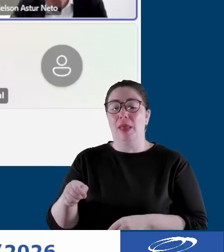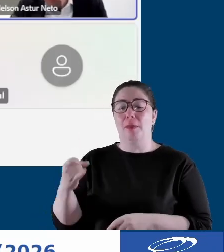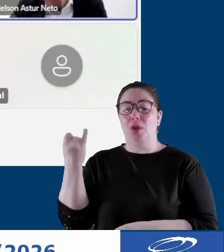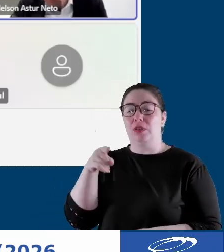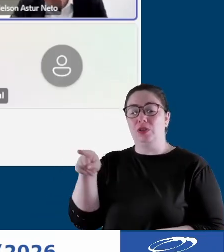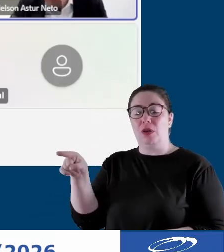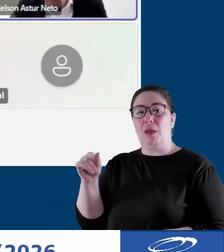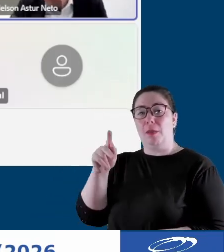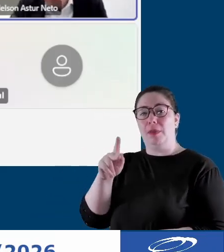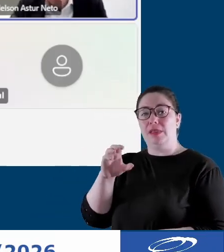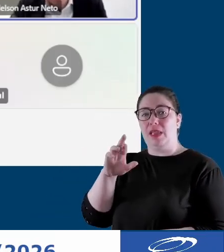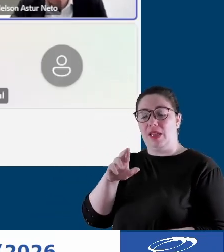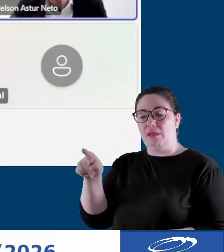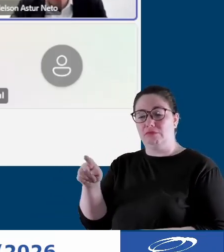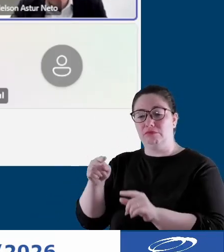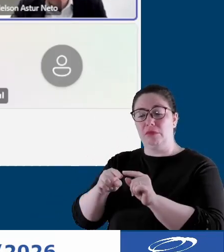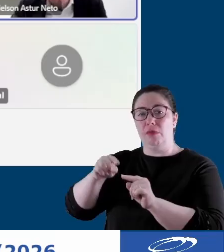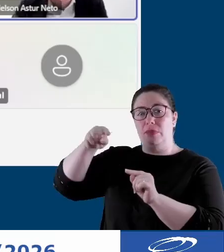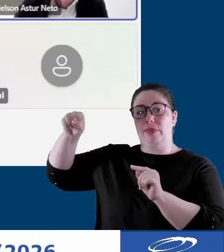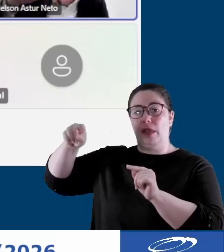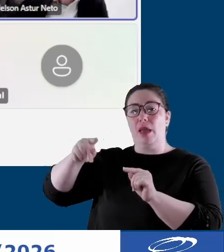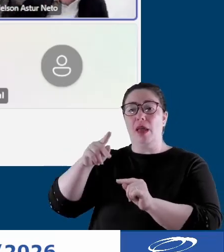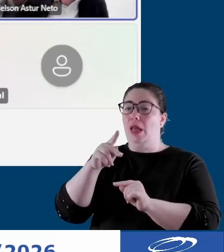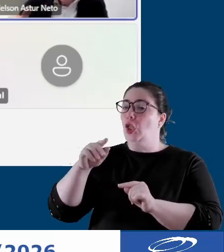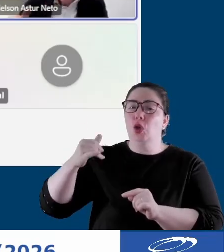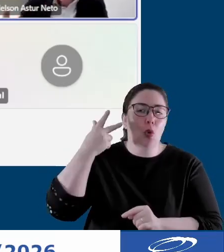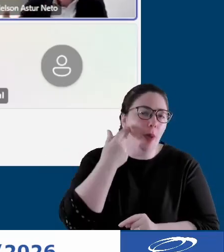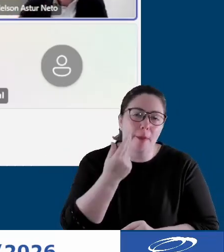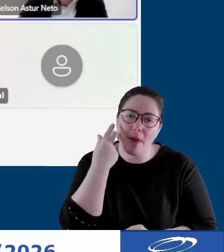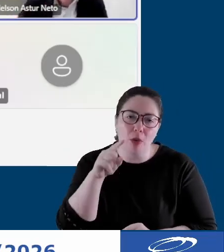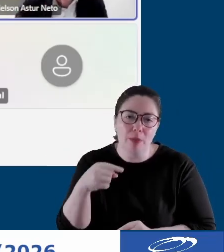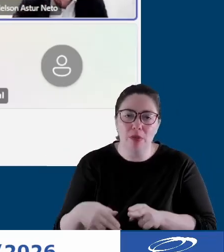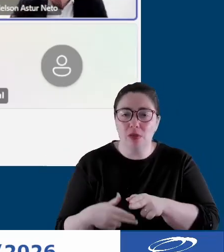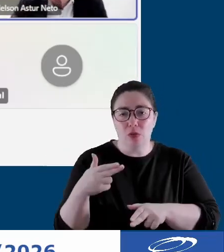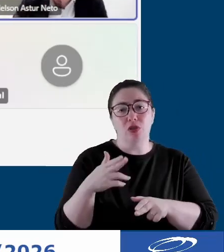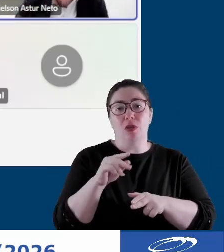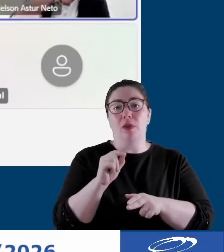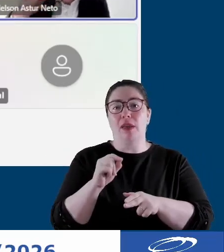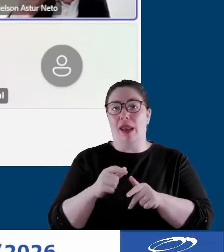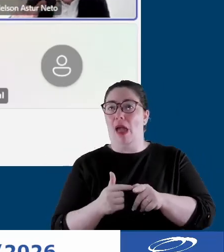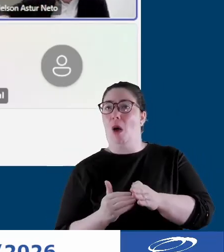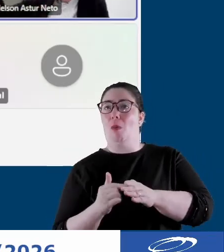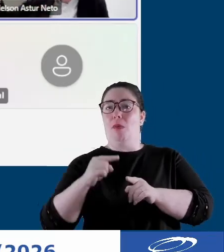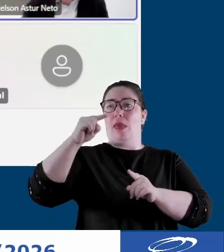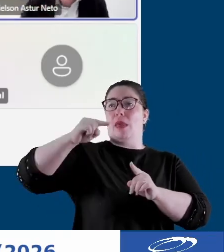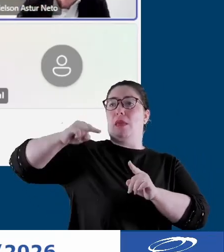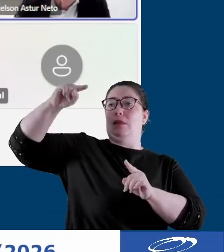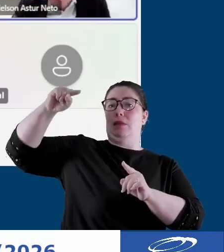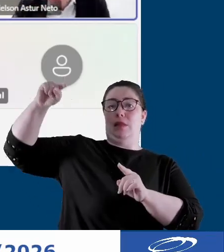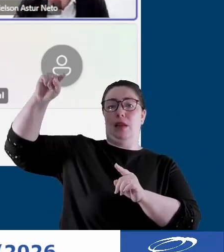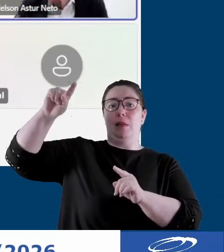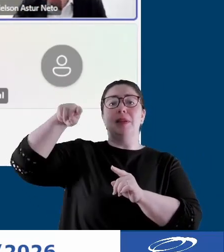ele vai aumentar naturalmente depois de uma cirurgia, mas é esperado que ele comece a descer. Uma